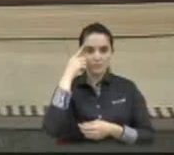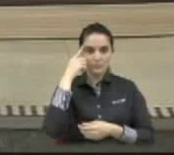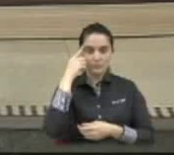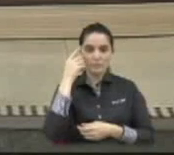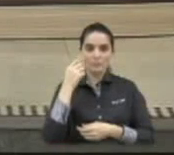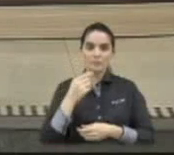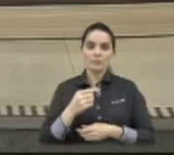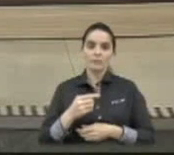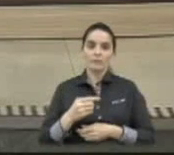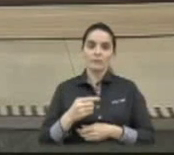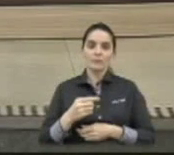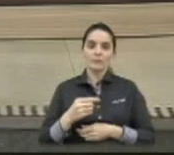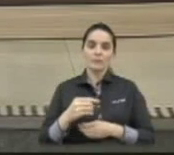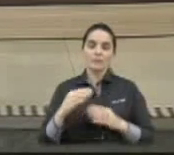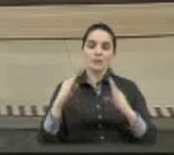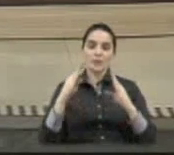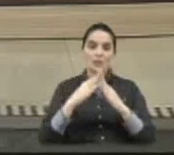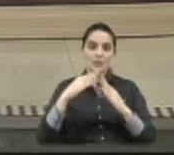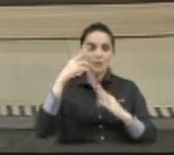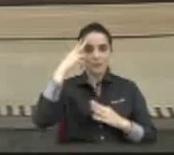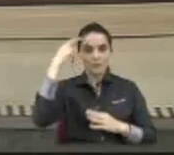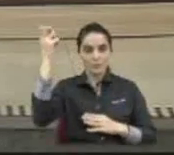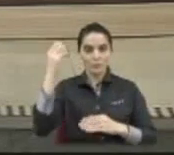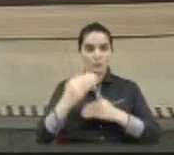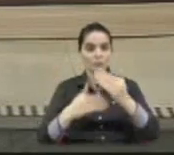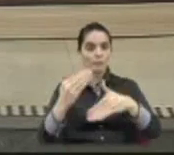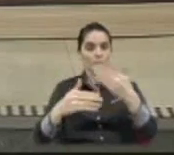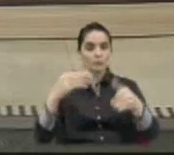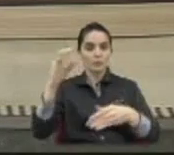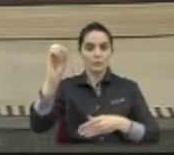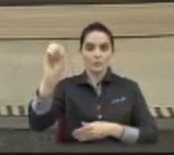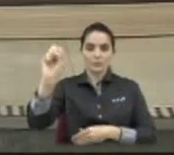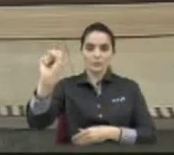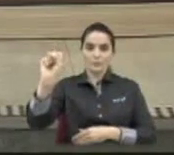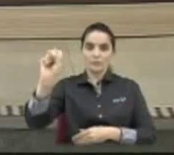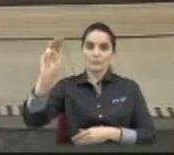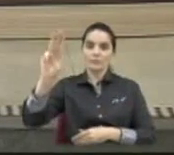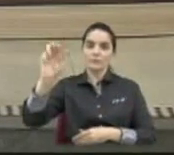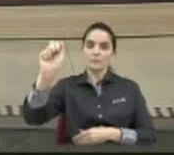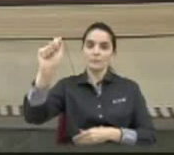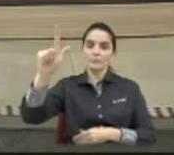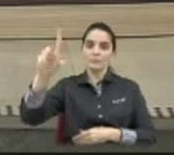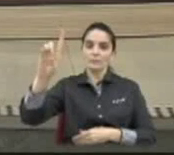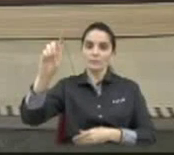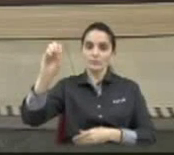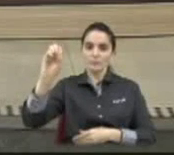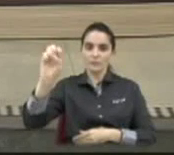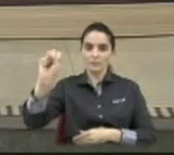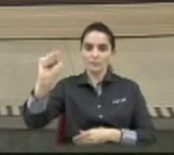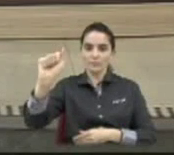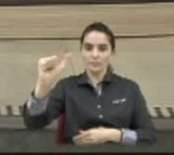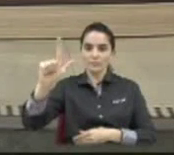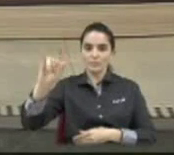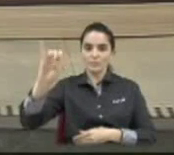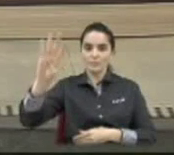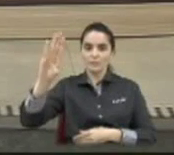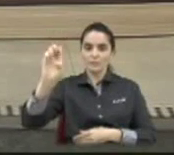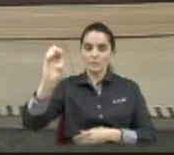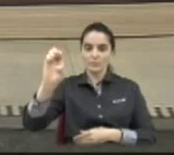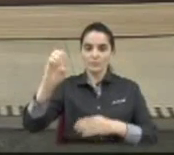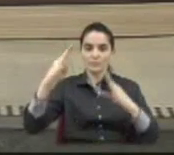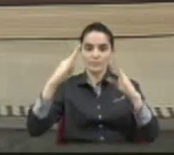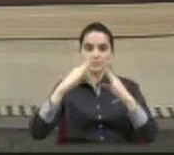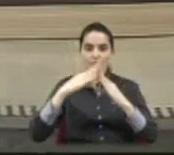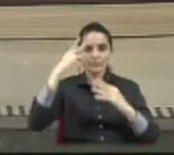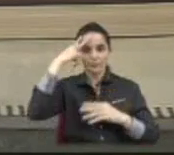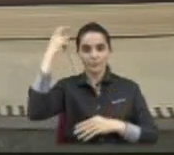que perpetua o nome do senhor Oswaldo Salib, a Casa de Cultura situada à rua Renato Moretti,